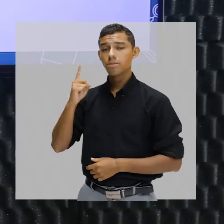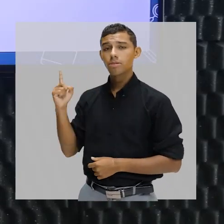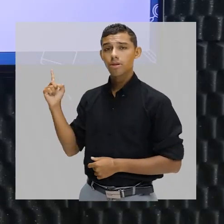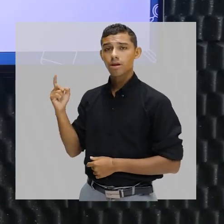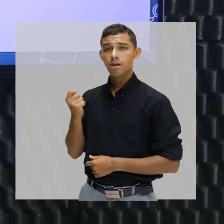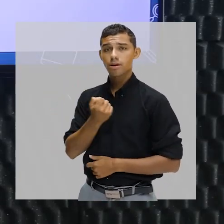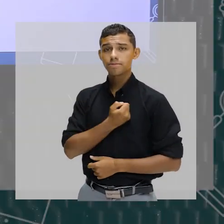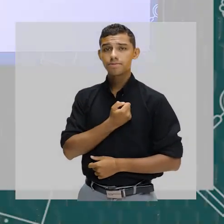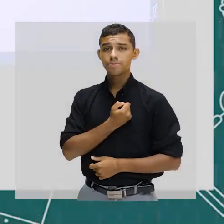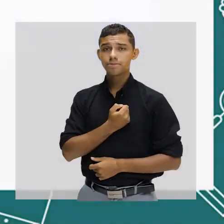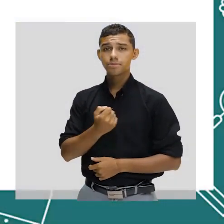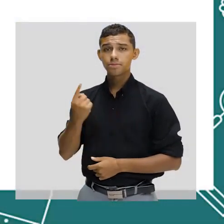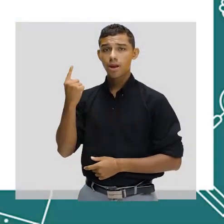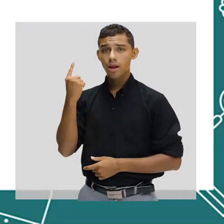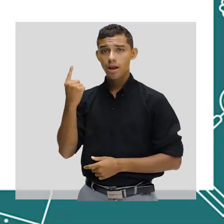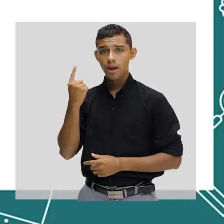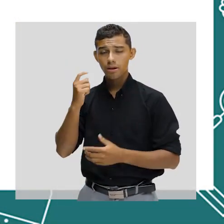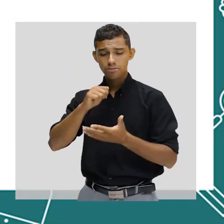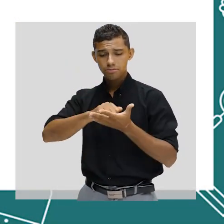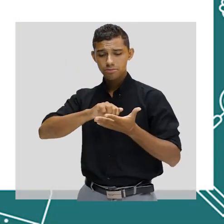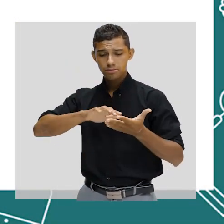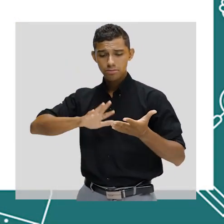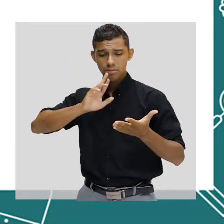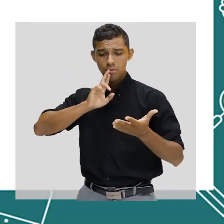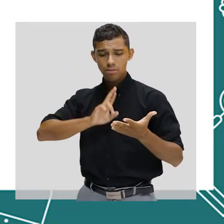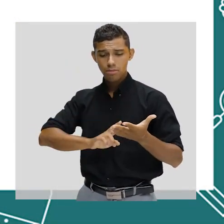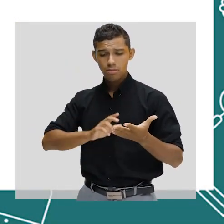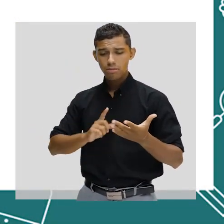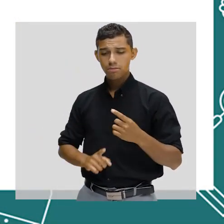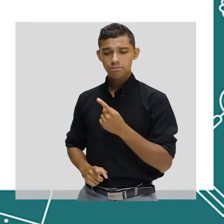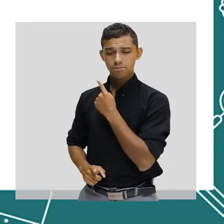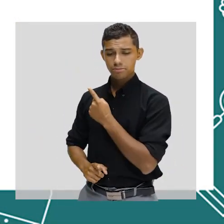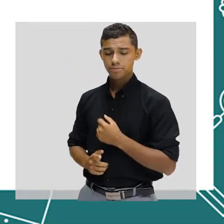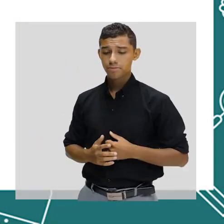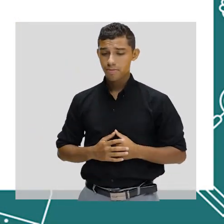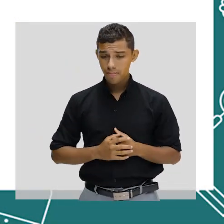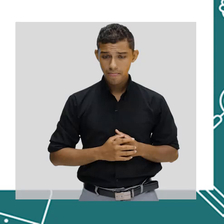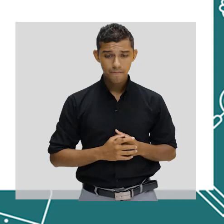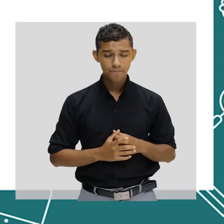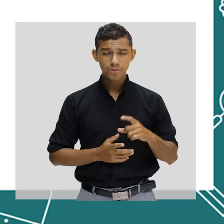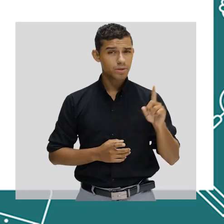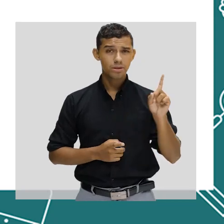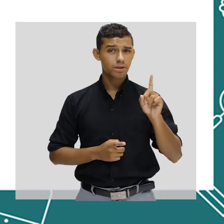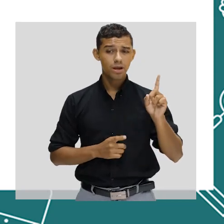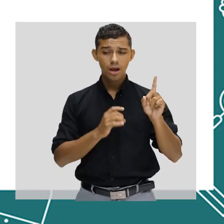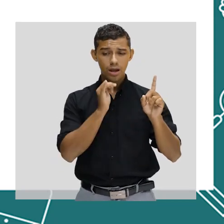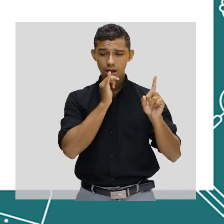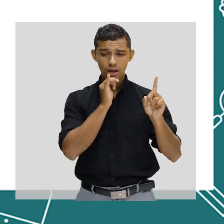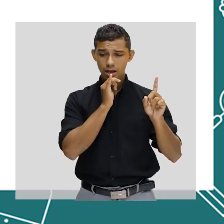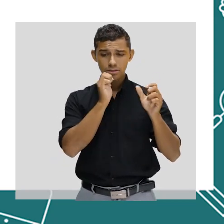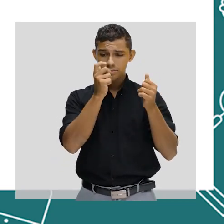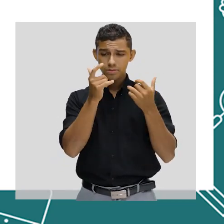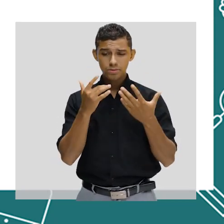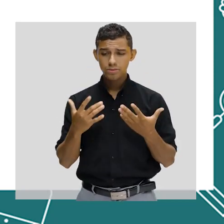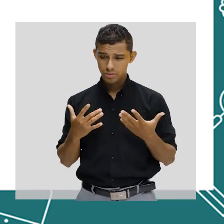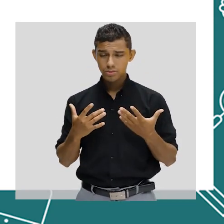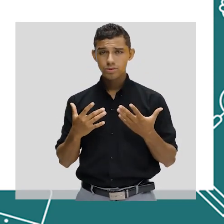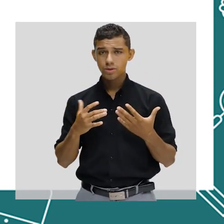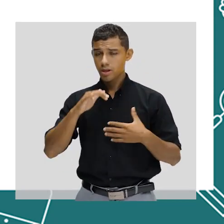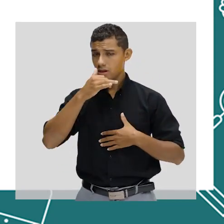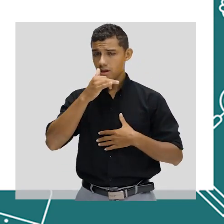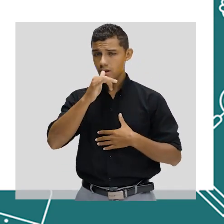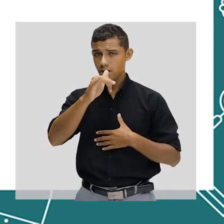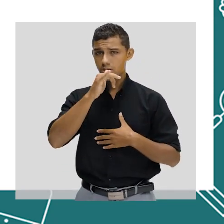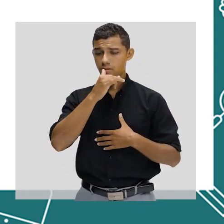Então a primeira questão diz o seguinte: não é exemplo de onda eletromagnética. Lembrando que onda eletromagnética é aquela onda